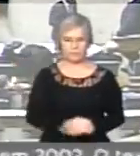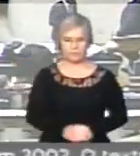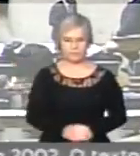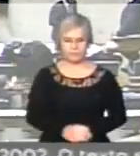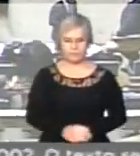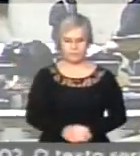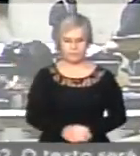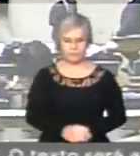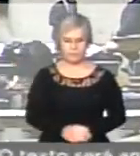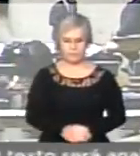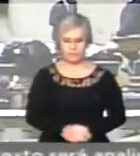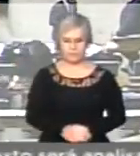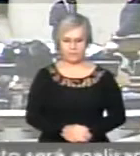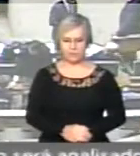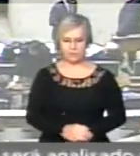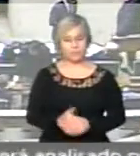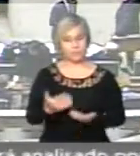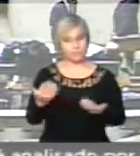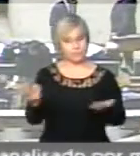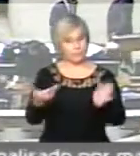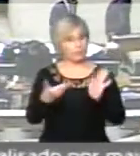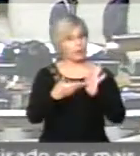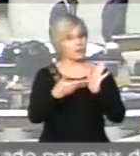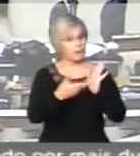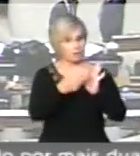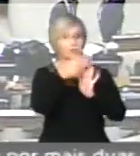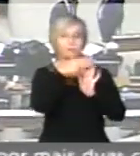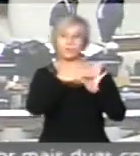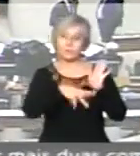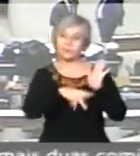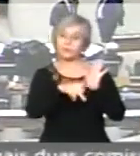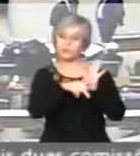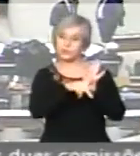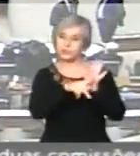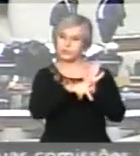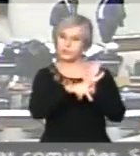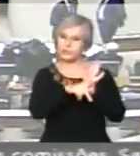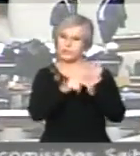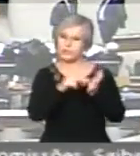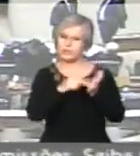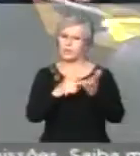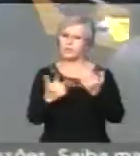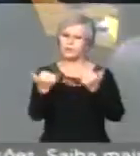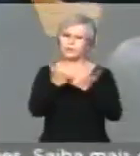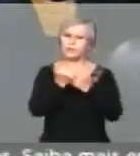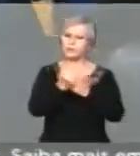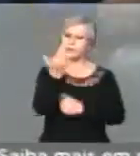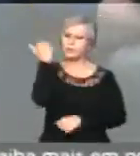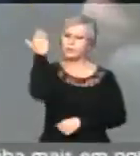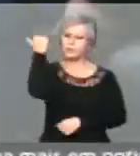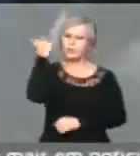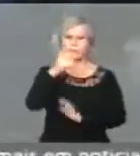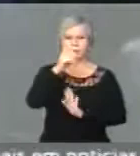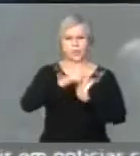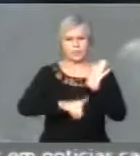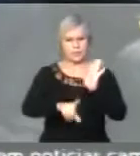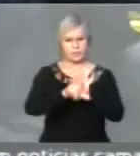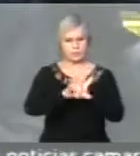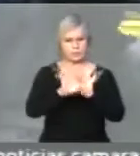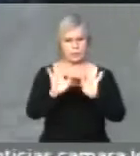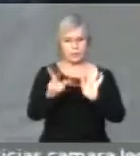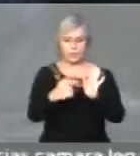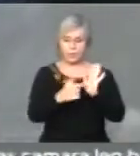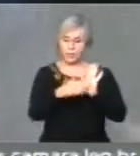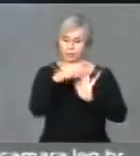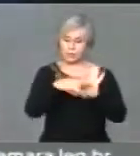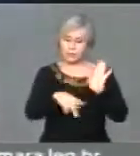evidentemente, as medidas provisórias substituem os antigos decretos-leis. A medida provisória é um